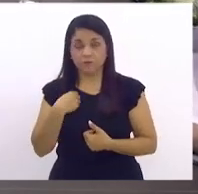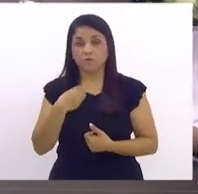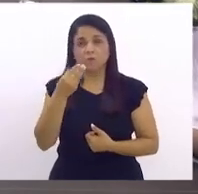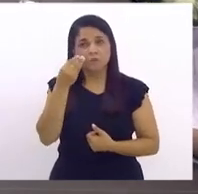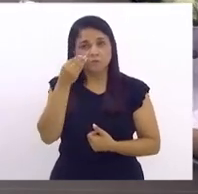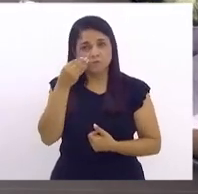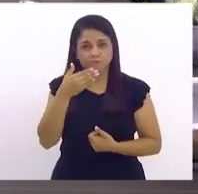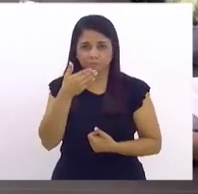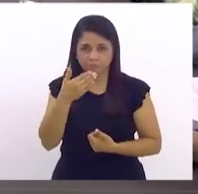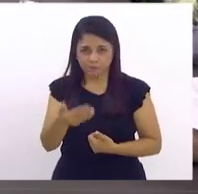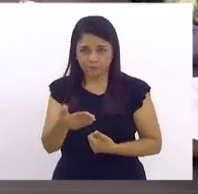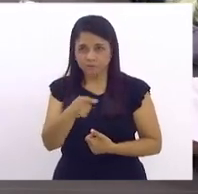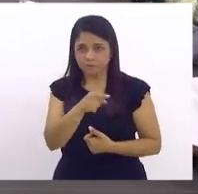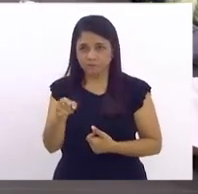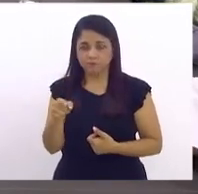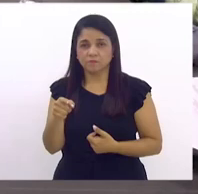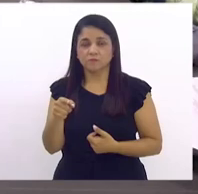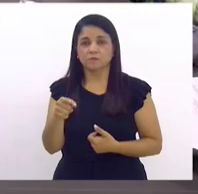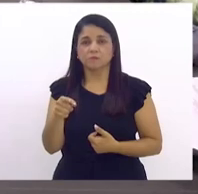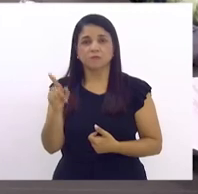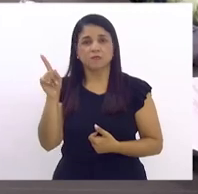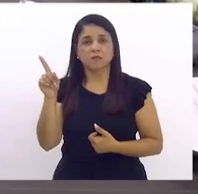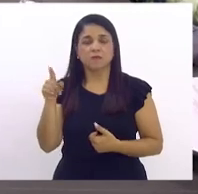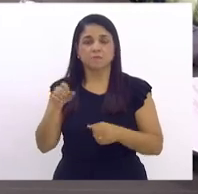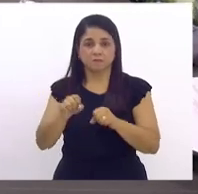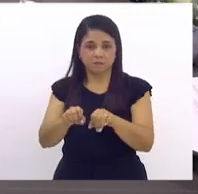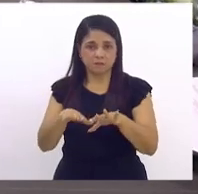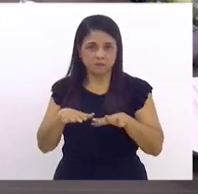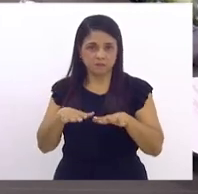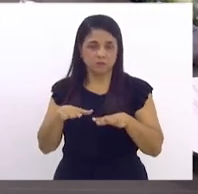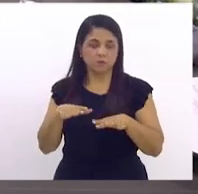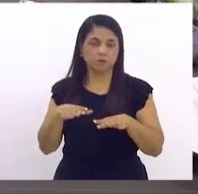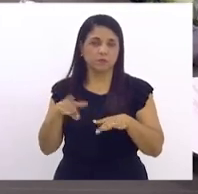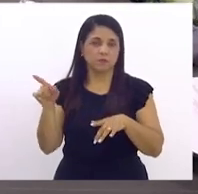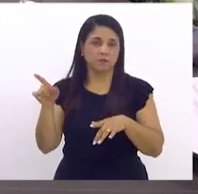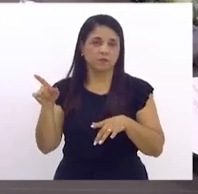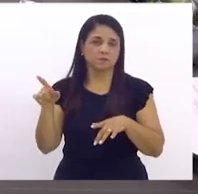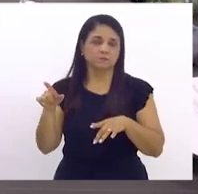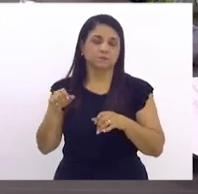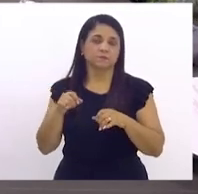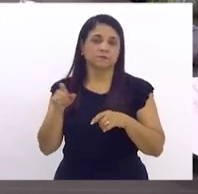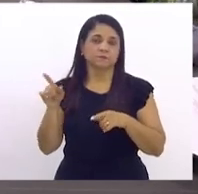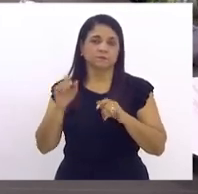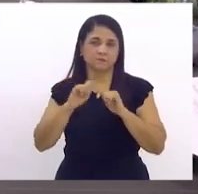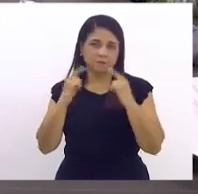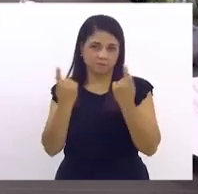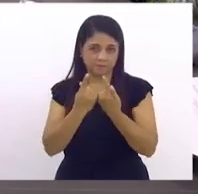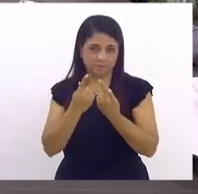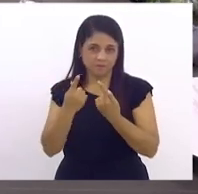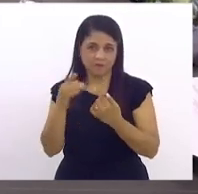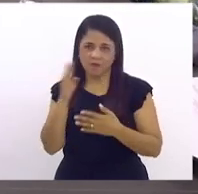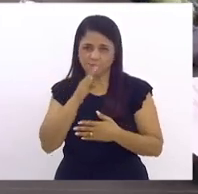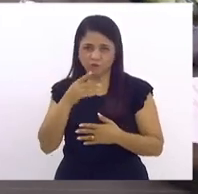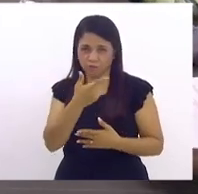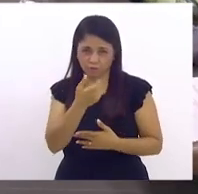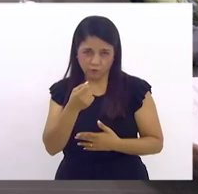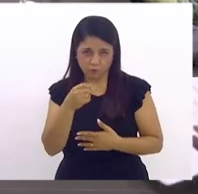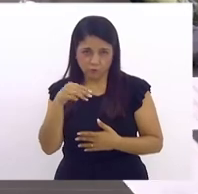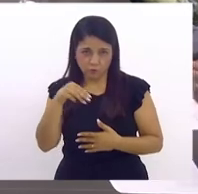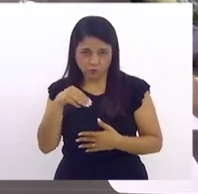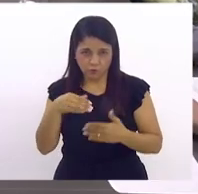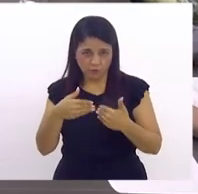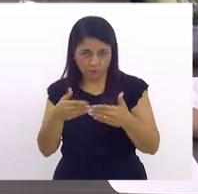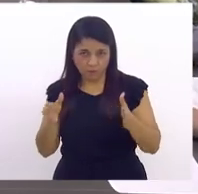que estão me pedindo aqui para abrir uma sessão lá no plenário. É uma sessão rápida, por 20 minutinhos, passar a presidência para